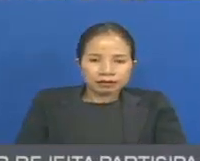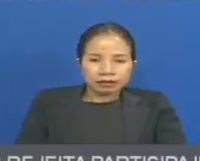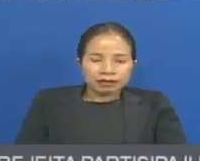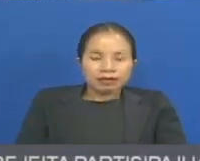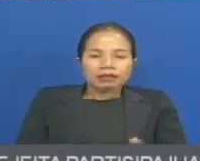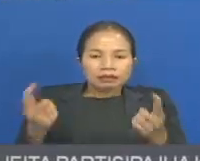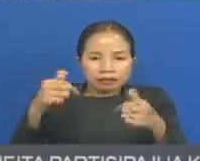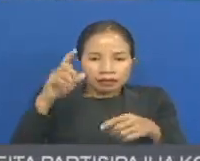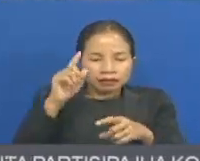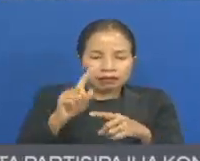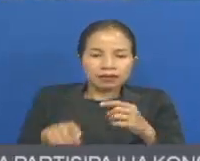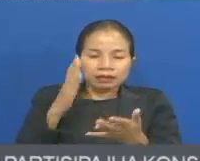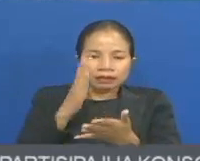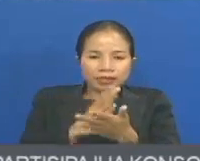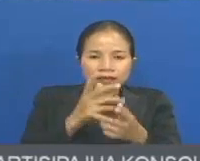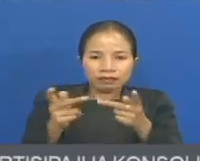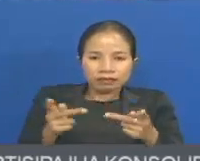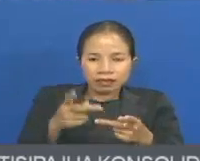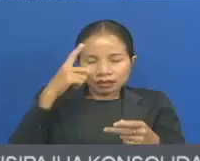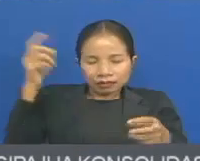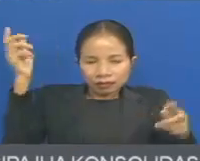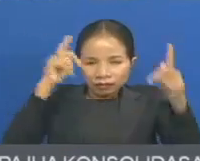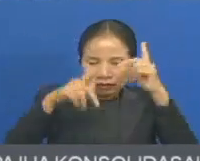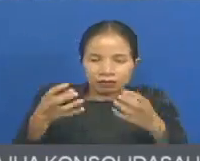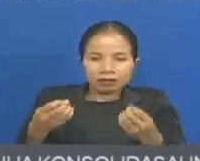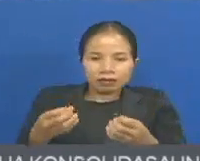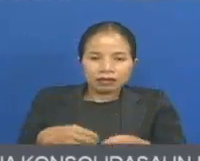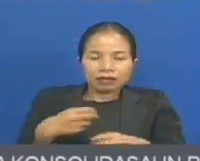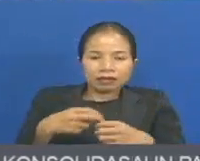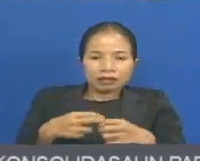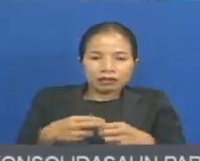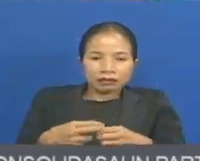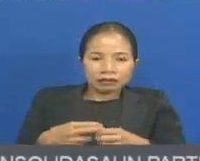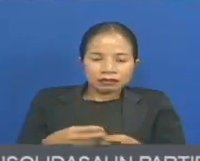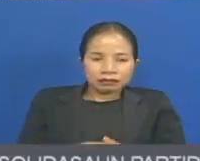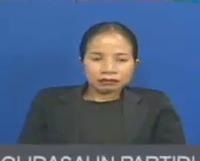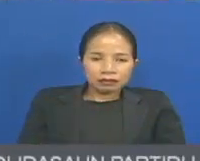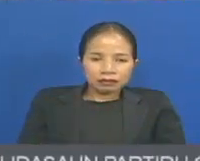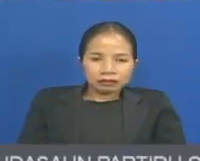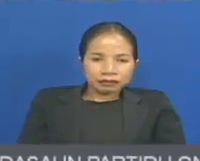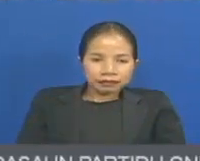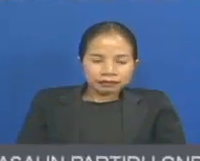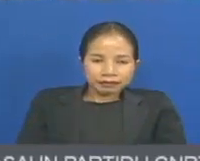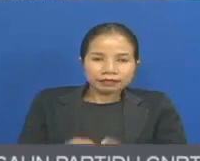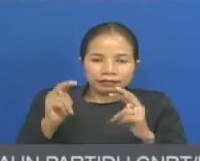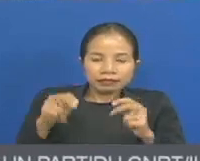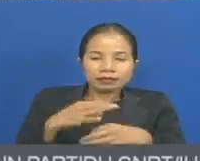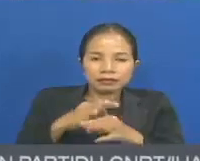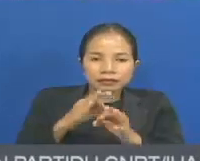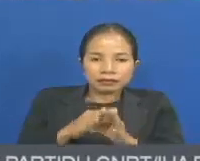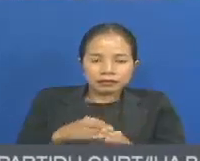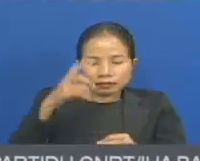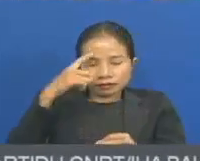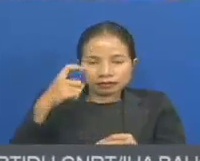mas label parkir ya fatine ba tamba situasam walu walu ne kita afeta hela sira nya ro. Precisa haria los.